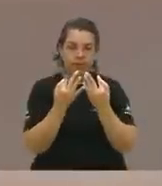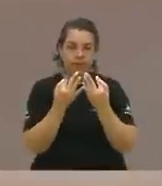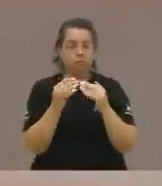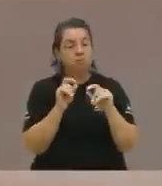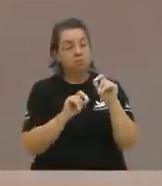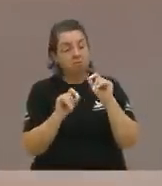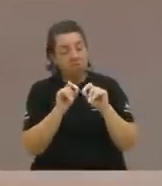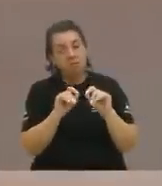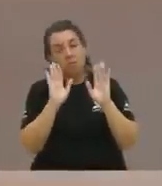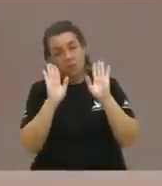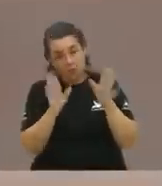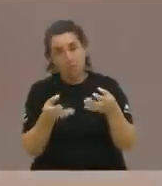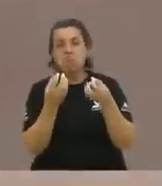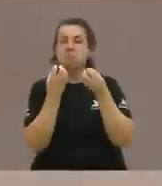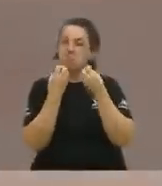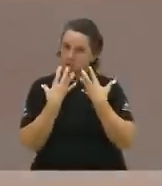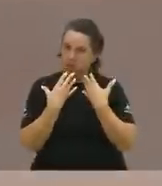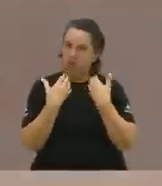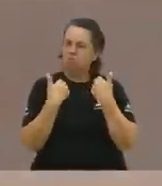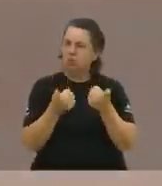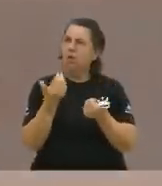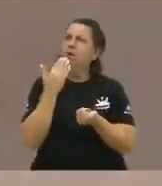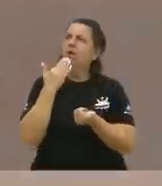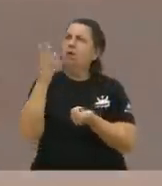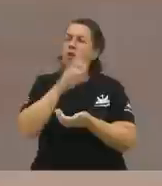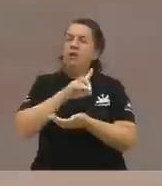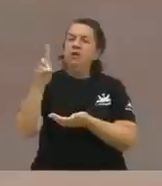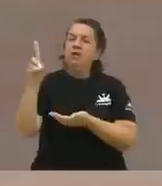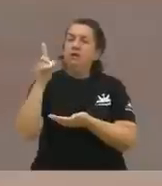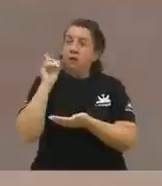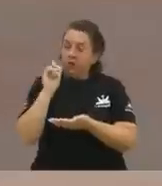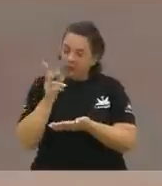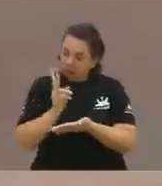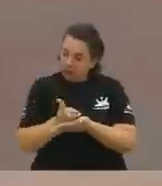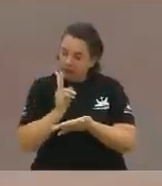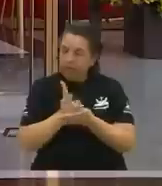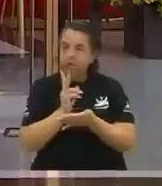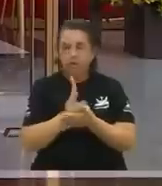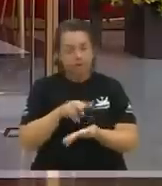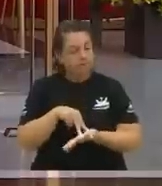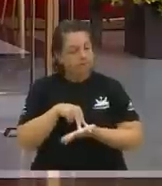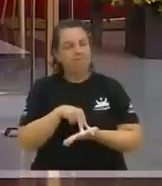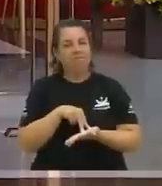Aqueles que já estão bem, pedir a Deus que assim Deus nos conserve.